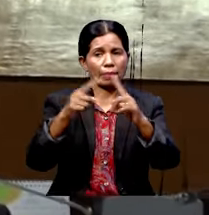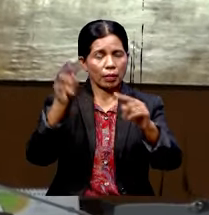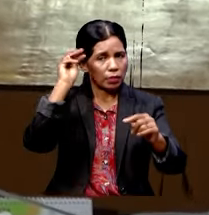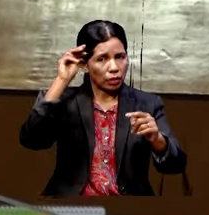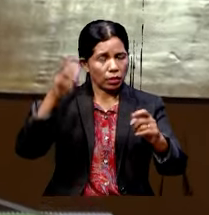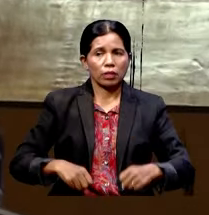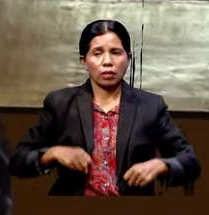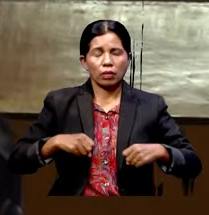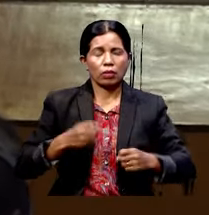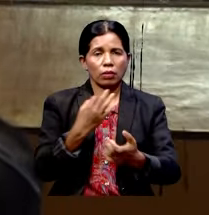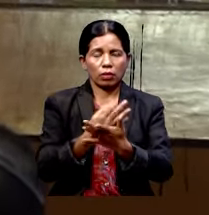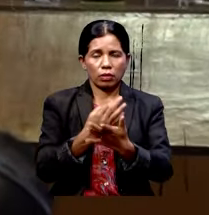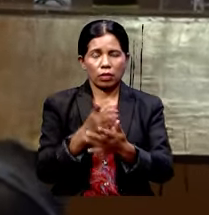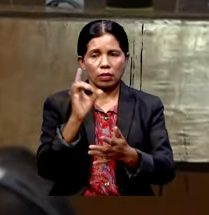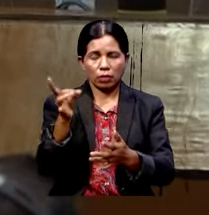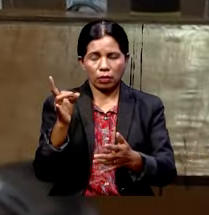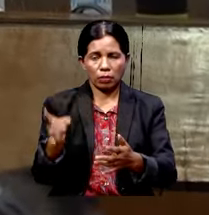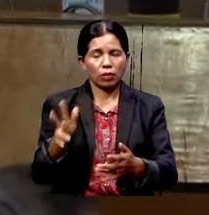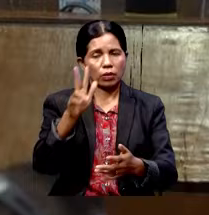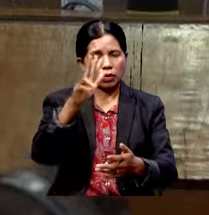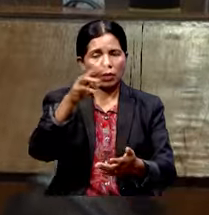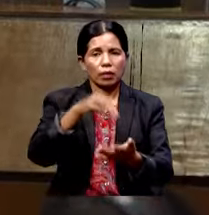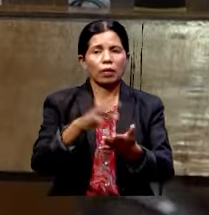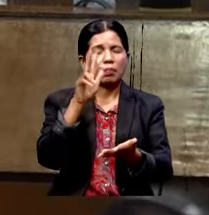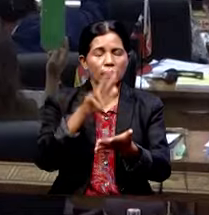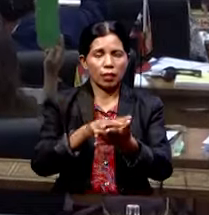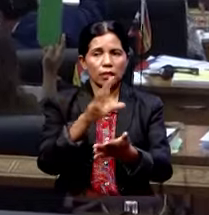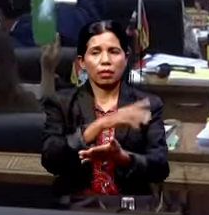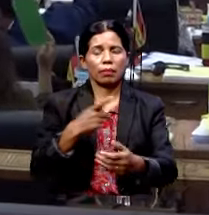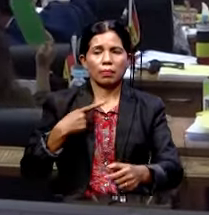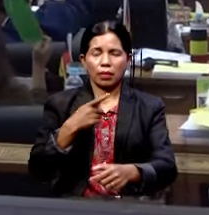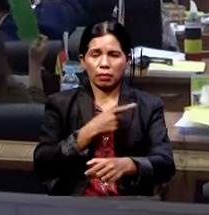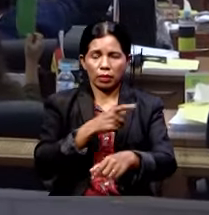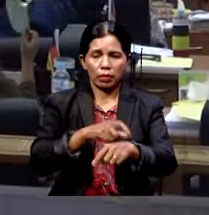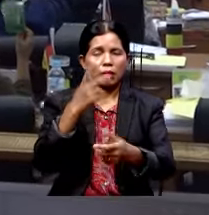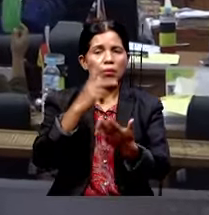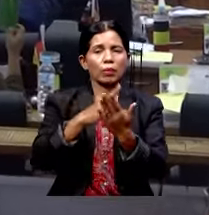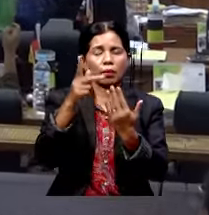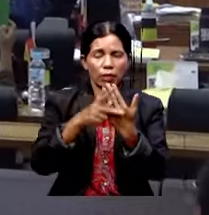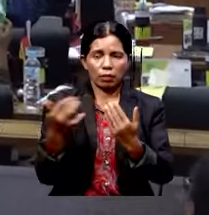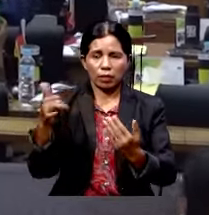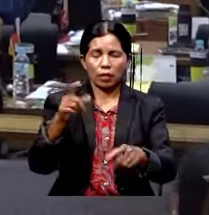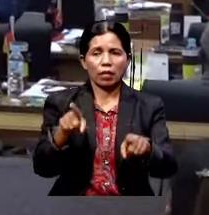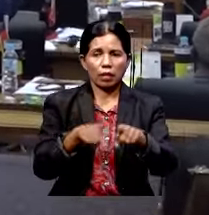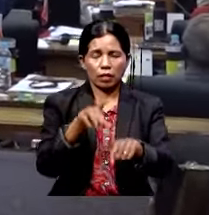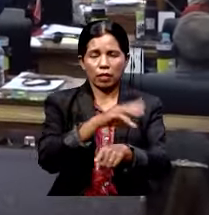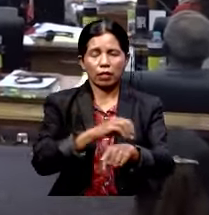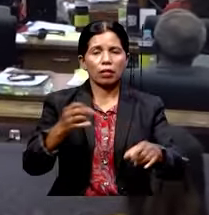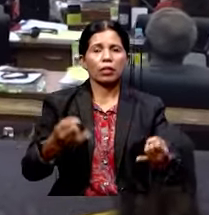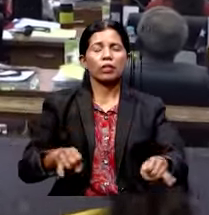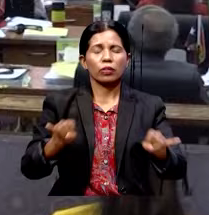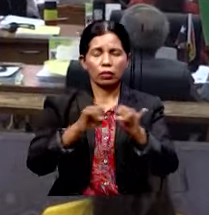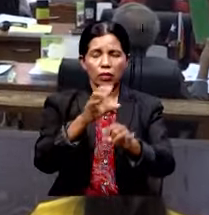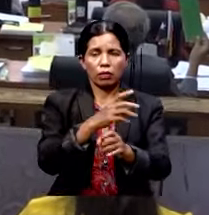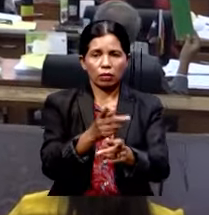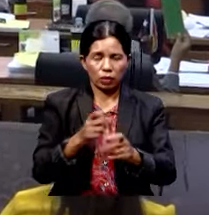saúde o montante tocon hitunulu resin tolu resin passa ao Parlamento Nacional o programa Sira Hanesan, funcionamento institucional,